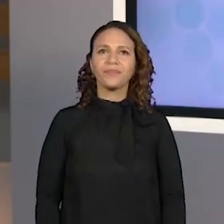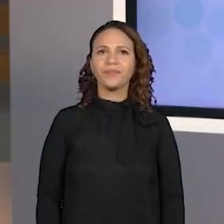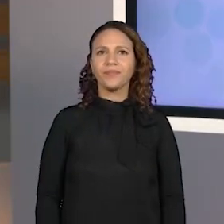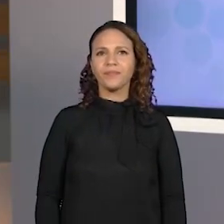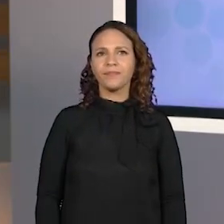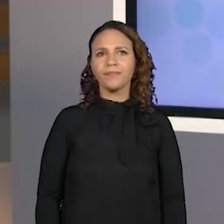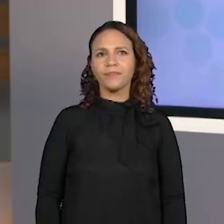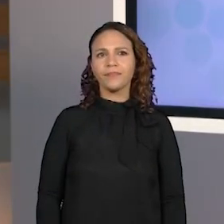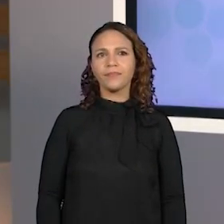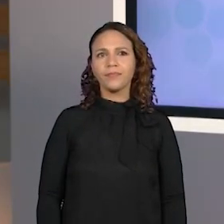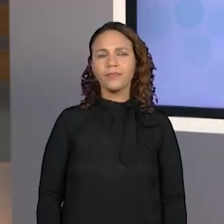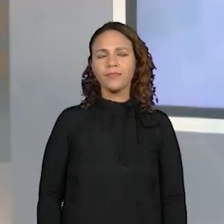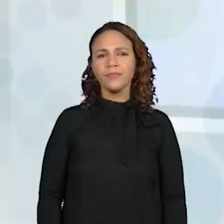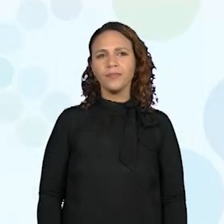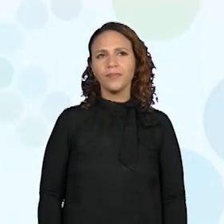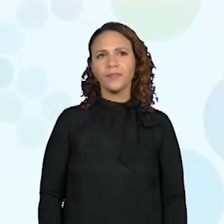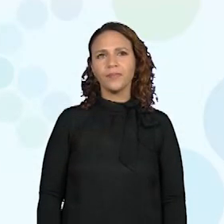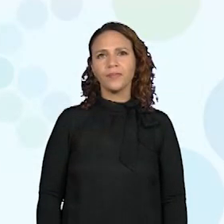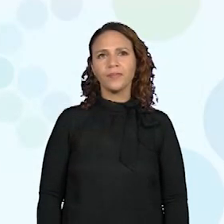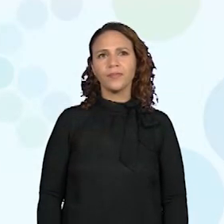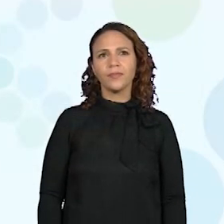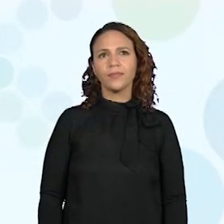lá na lousa.